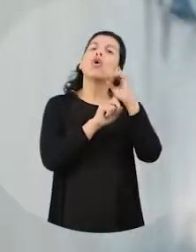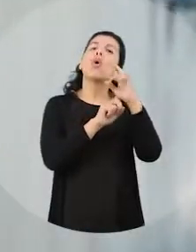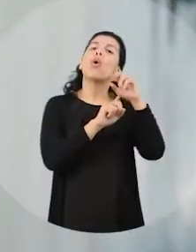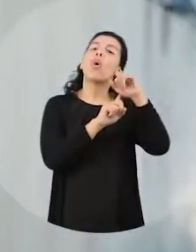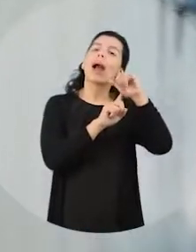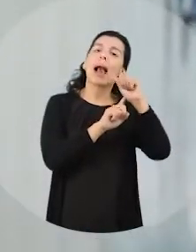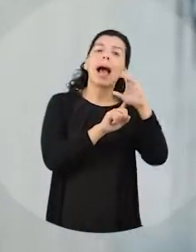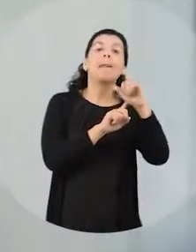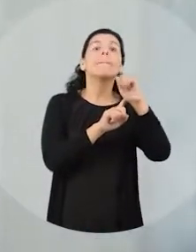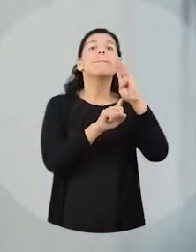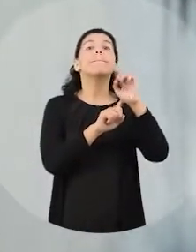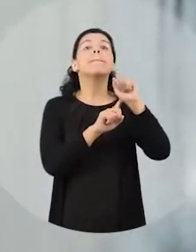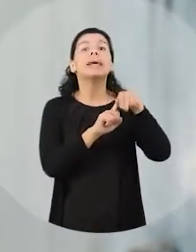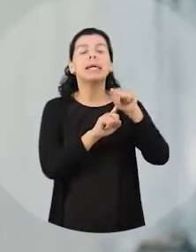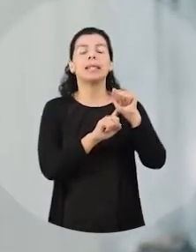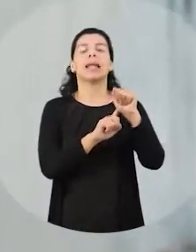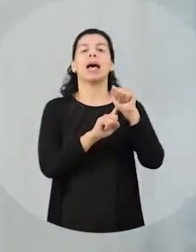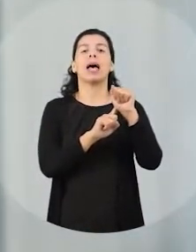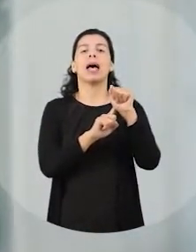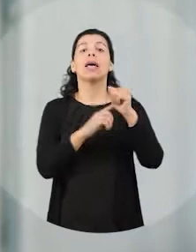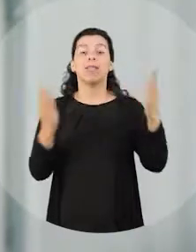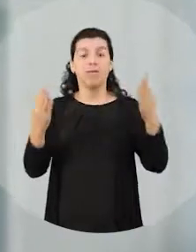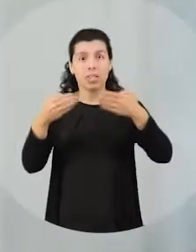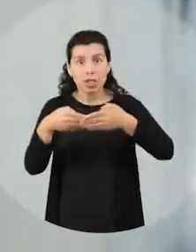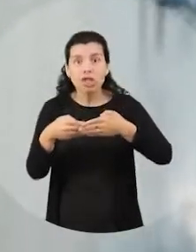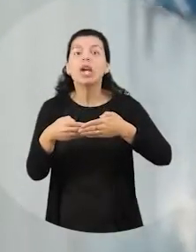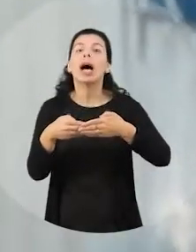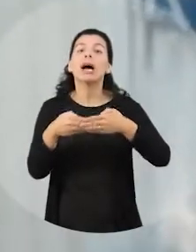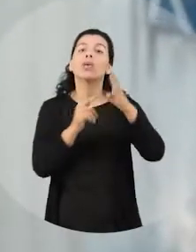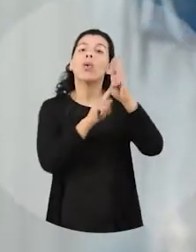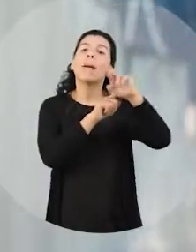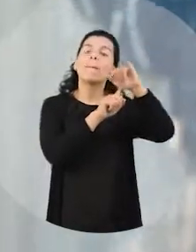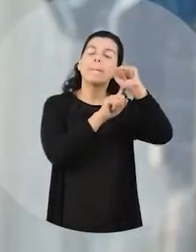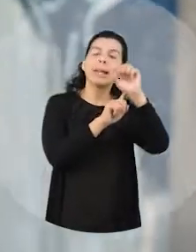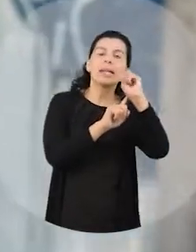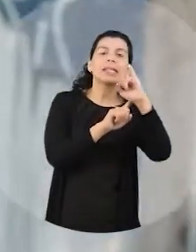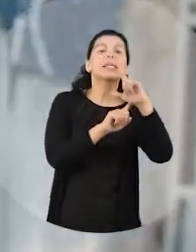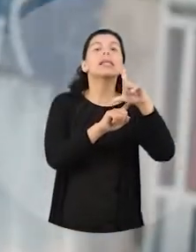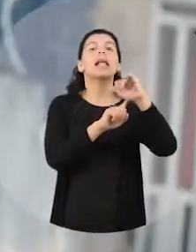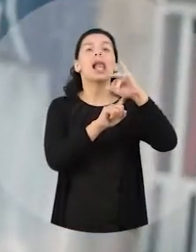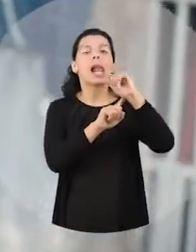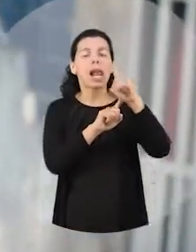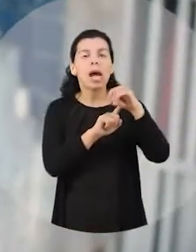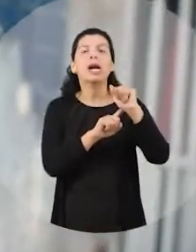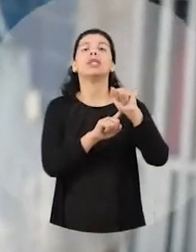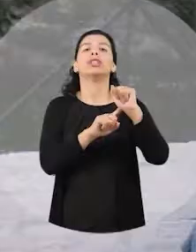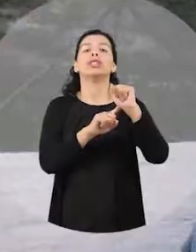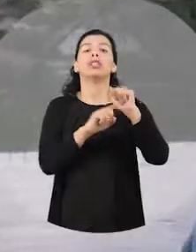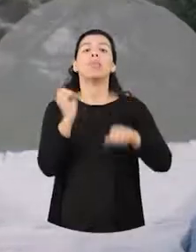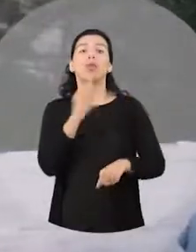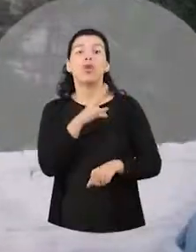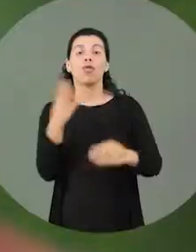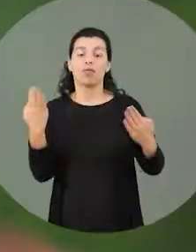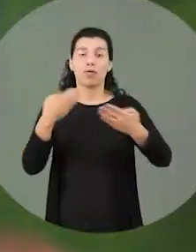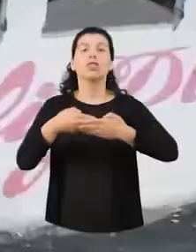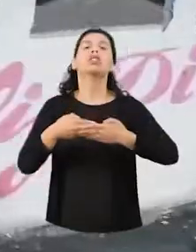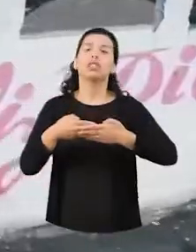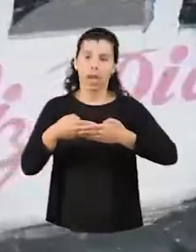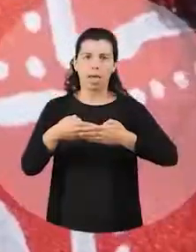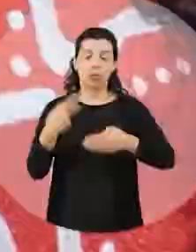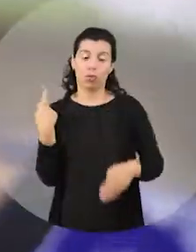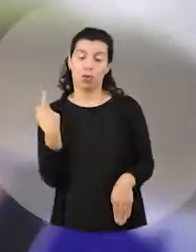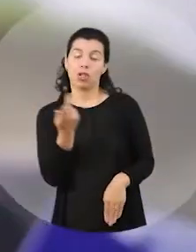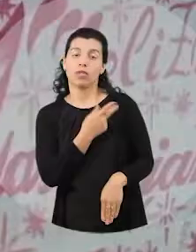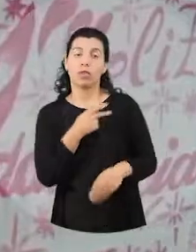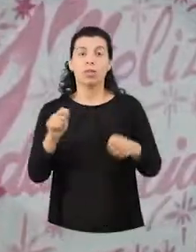A Cabana na Lapa que tá só com uma dar aberto ou da Brasilândia novo mas com a maioria dos leitos fechados